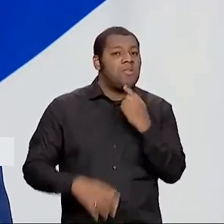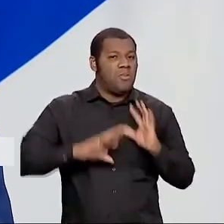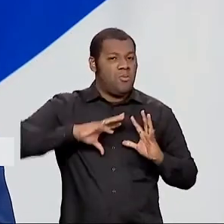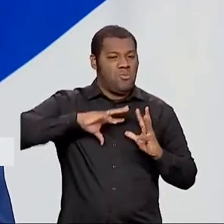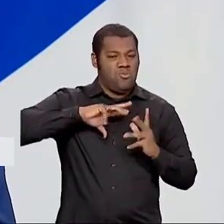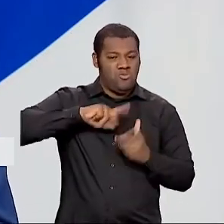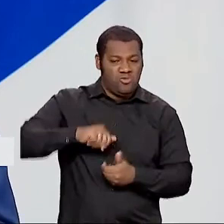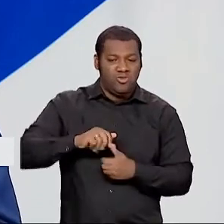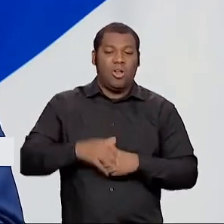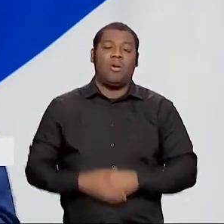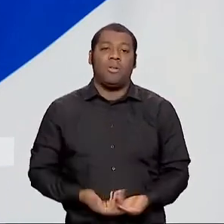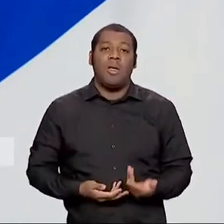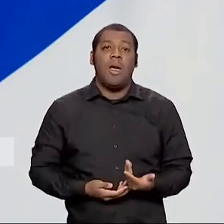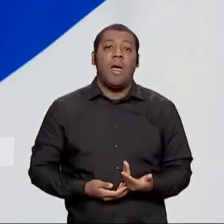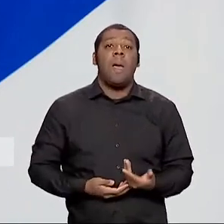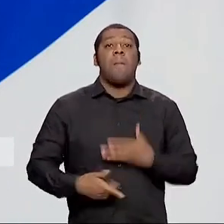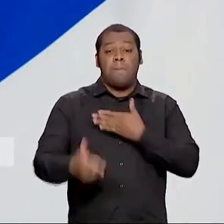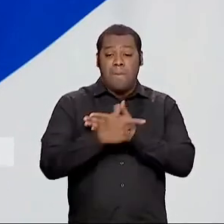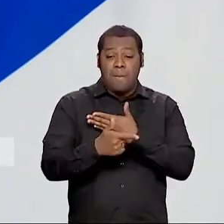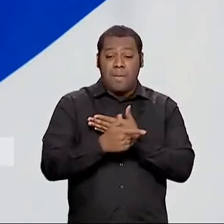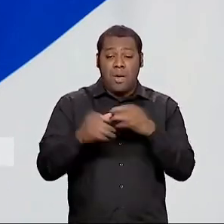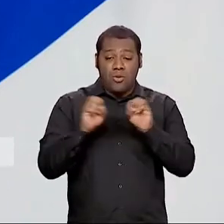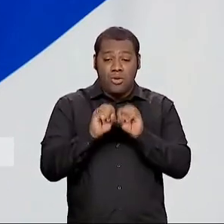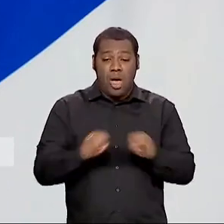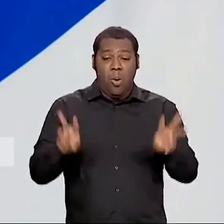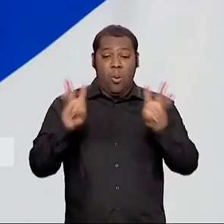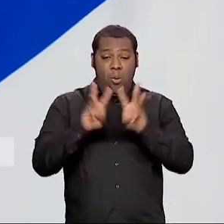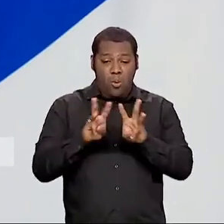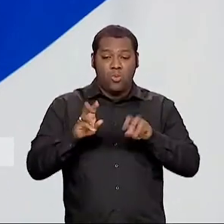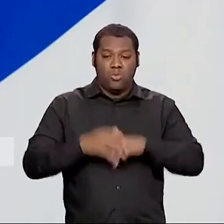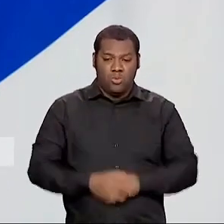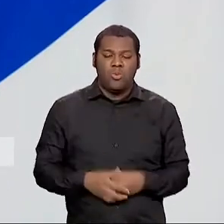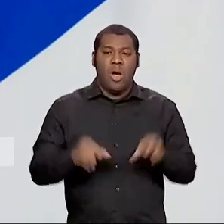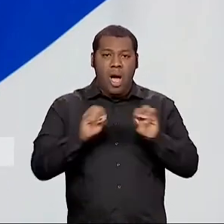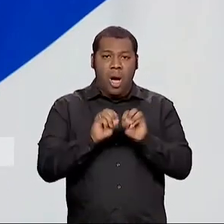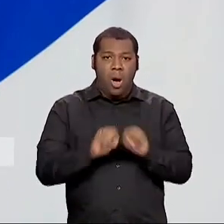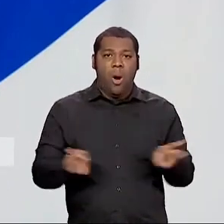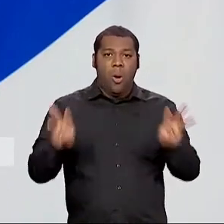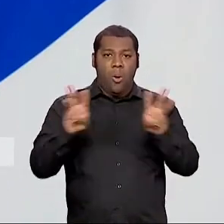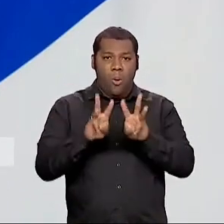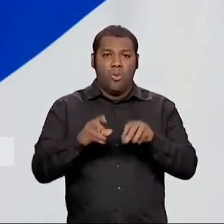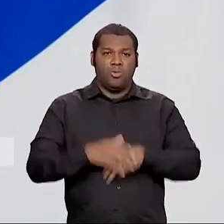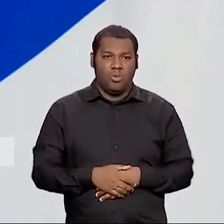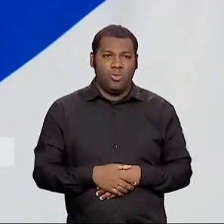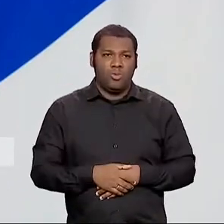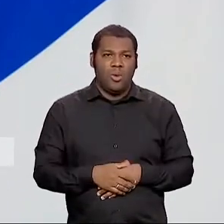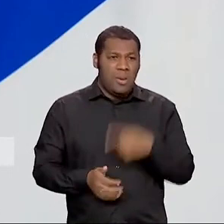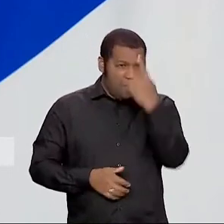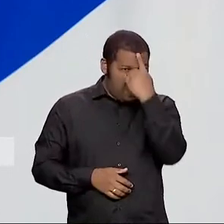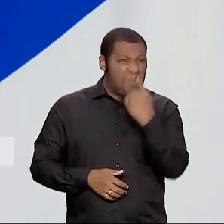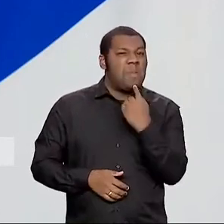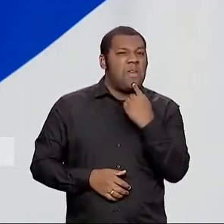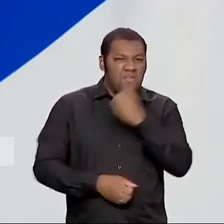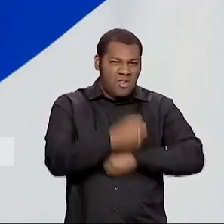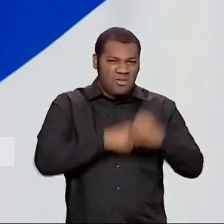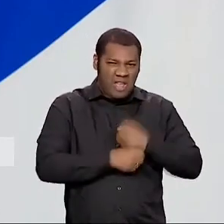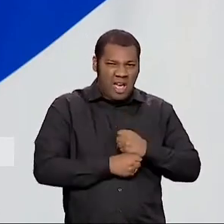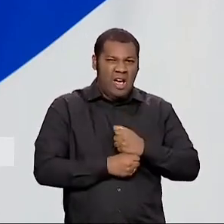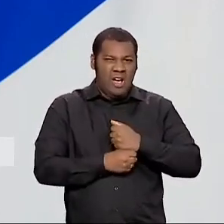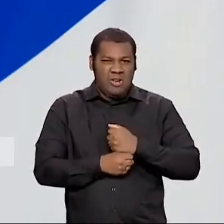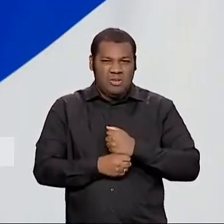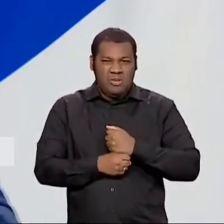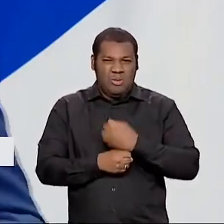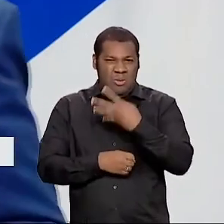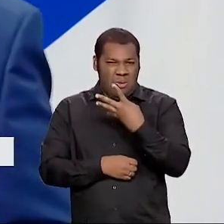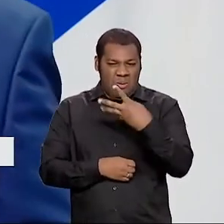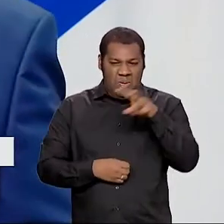passagem, chama-se ONU, e a ONU tem que estar fortalecida. A ONU de 45 não representa mais a